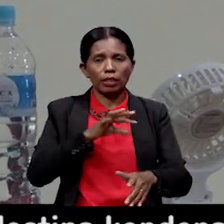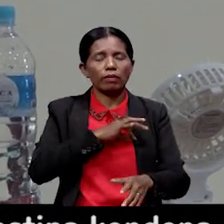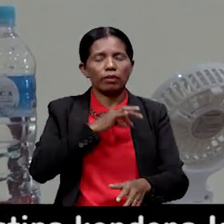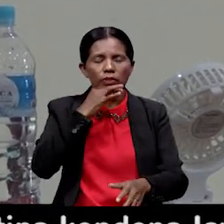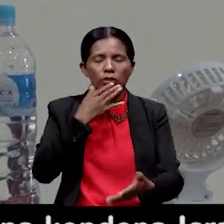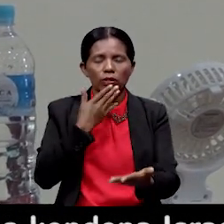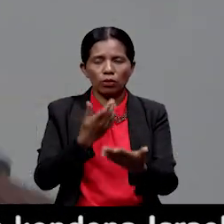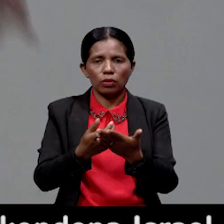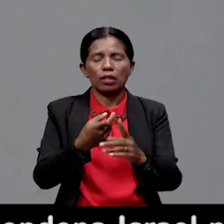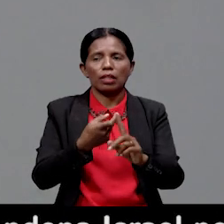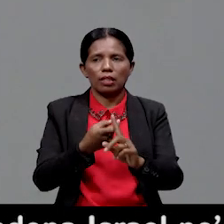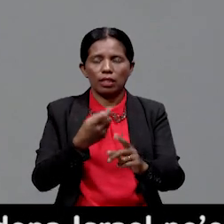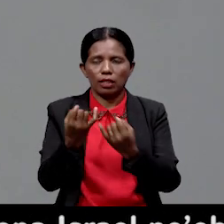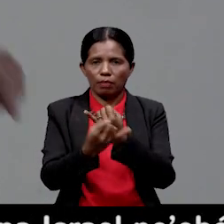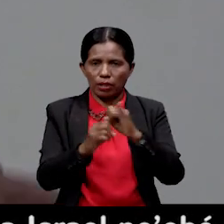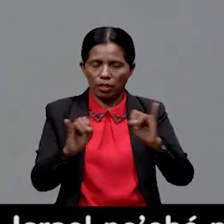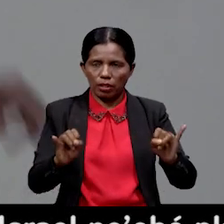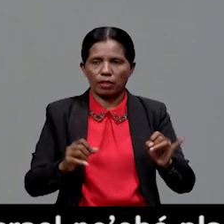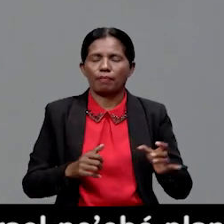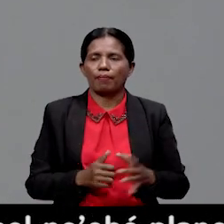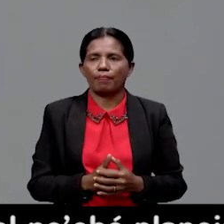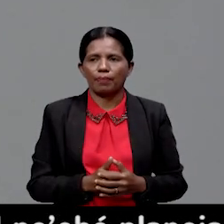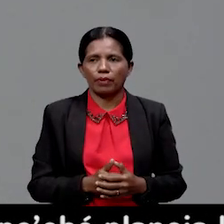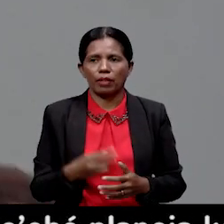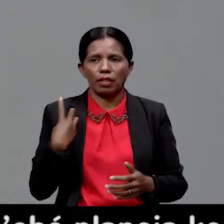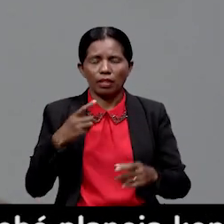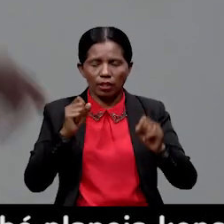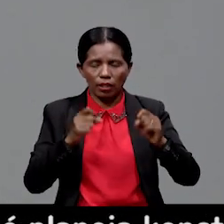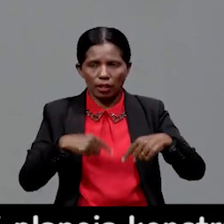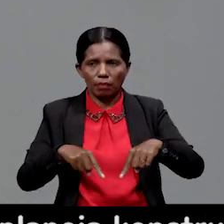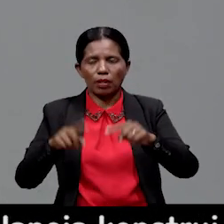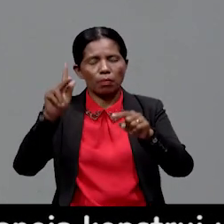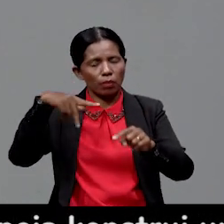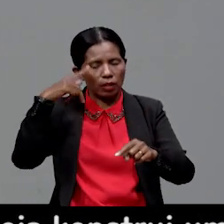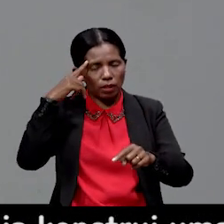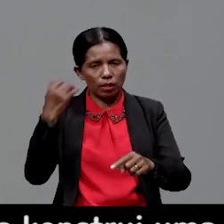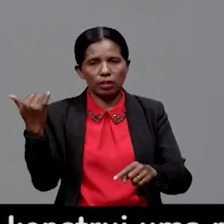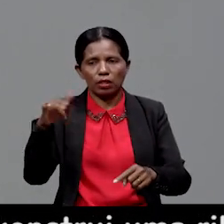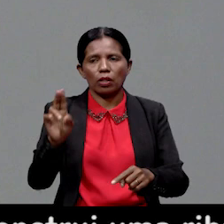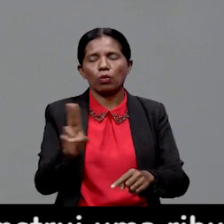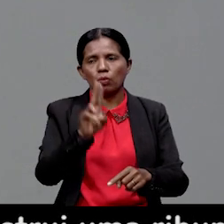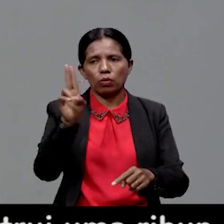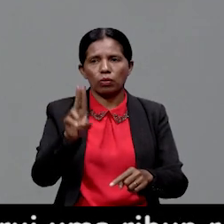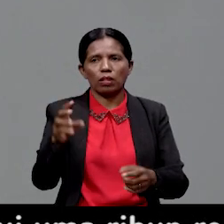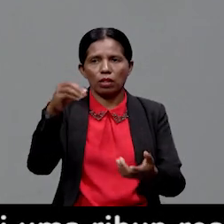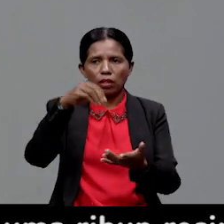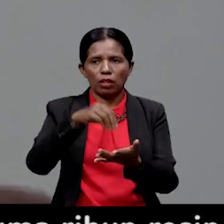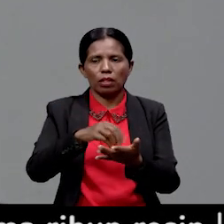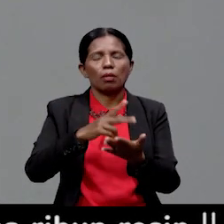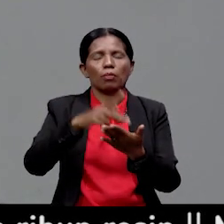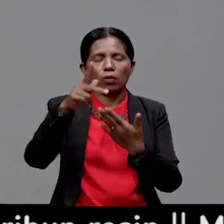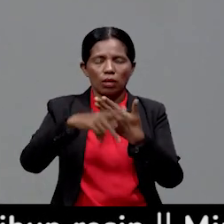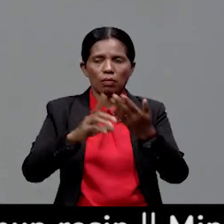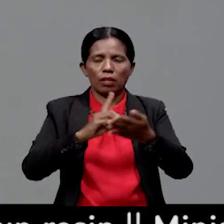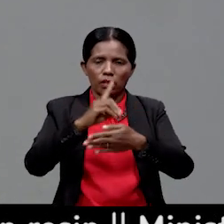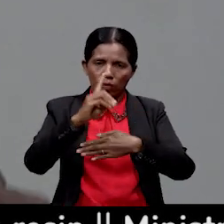ne. Líder sira tenge para ona hosir ni paradigma política de bemos ir a usar a tu halo un instrumento y a programa de desenvolvimiento. Né